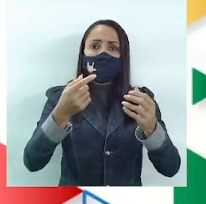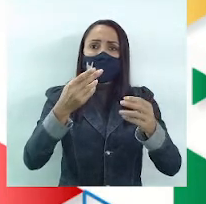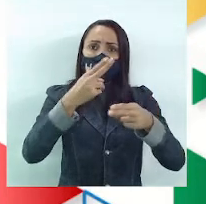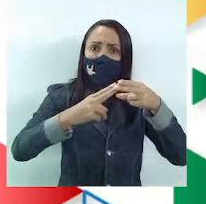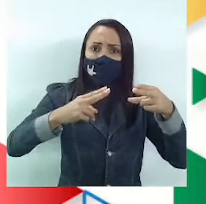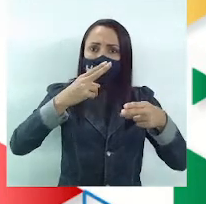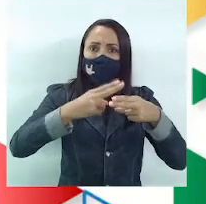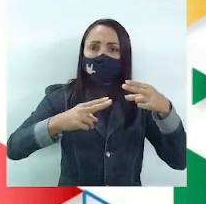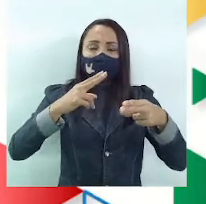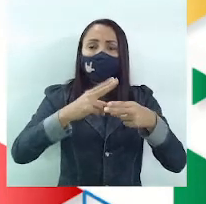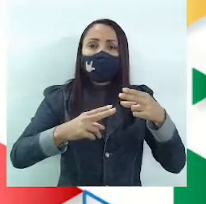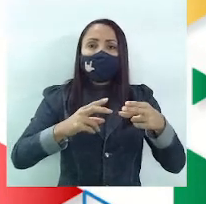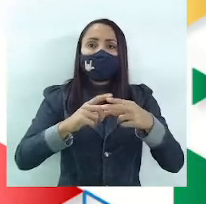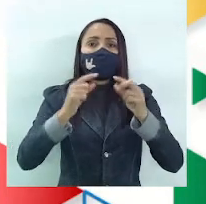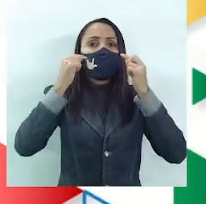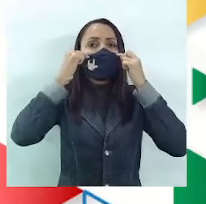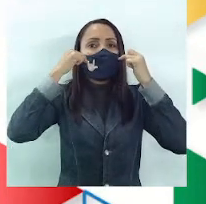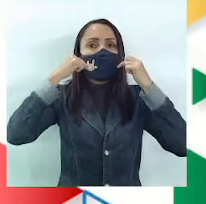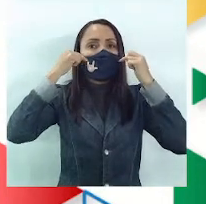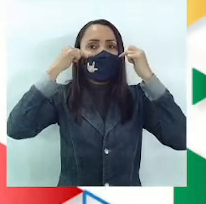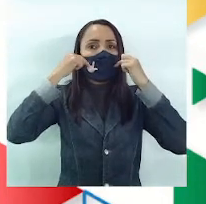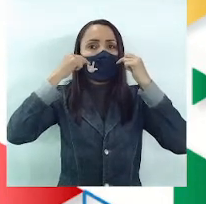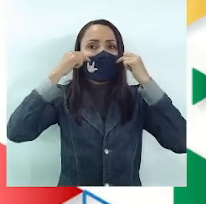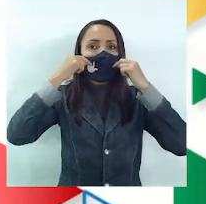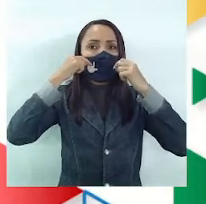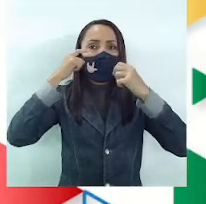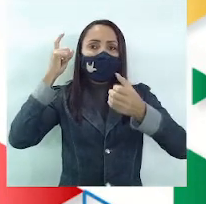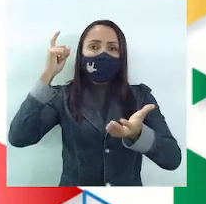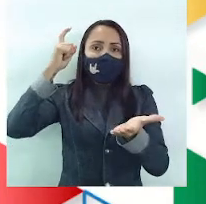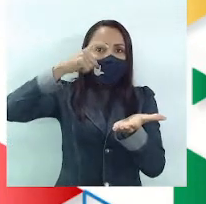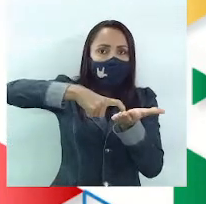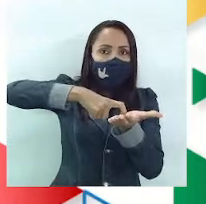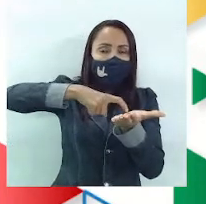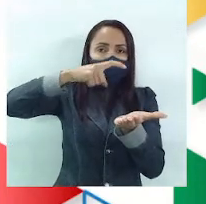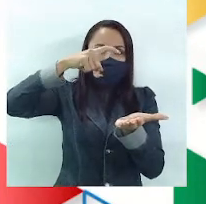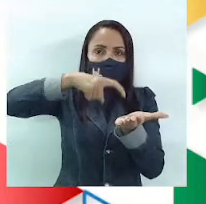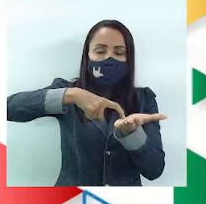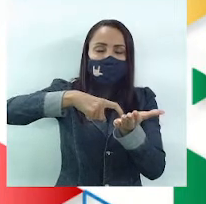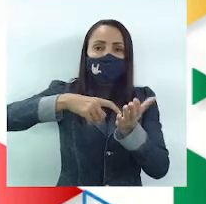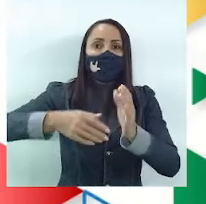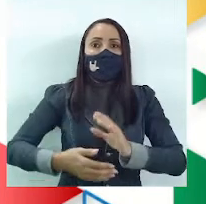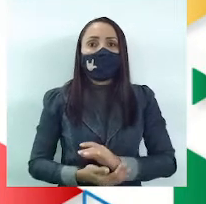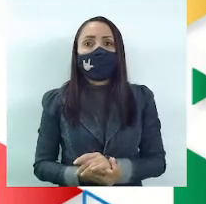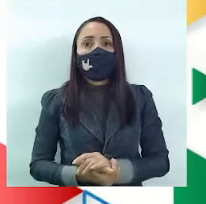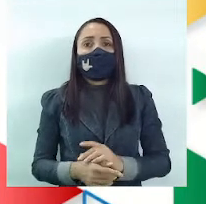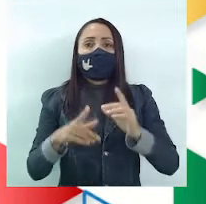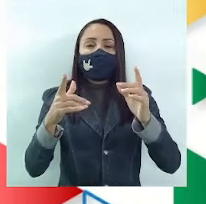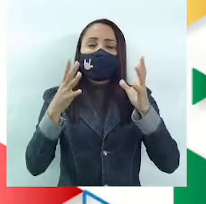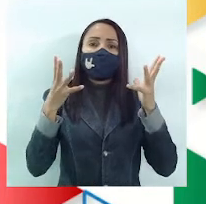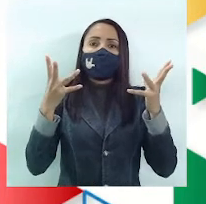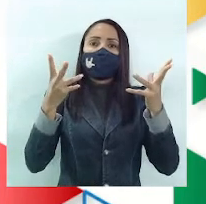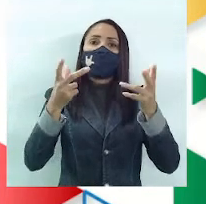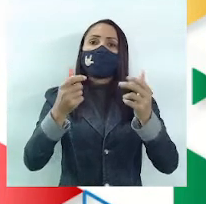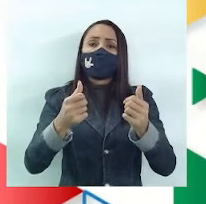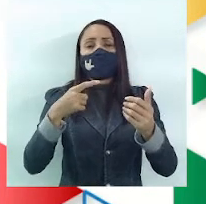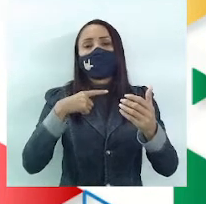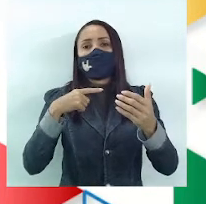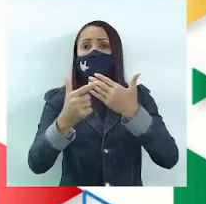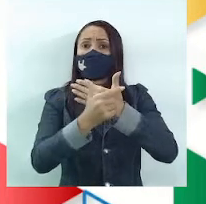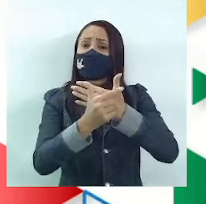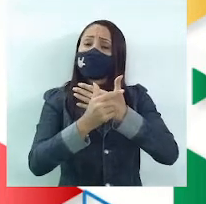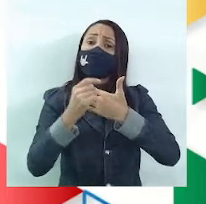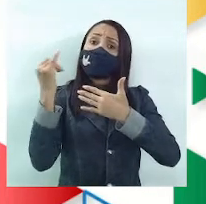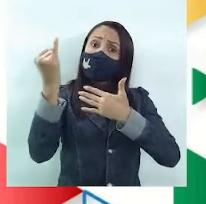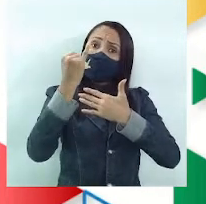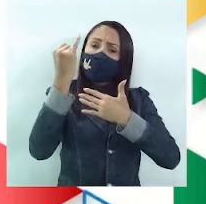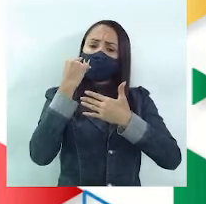caninos de perfurar, e os premolares e os molares ele tem a função de triturar. Mas todos juntos eles têm a função importante, né?